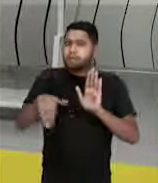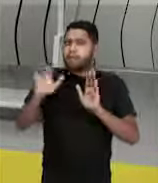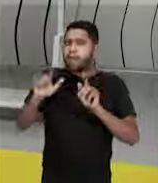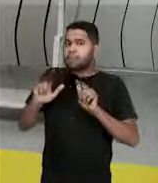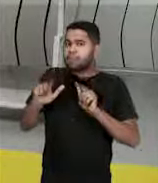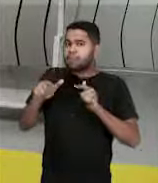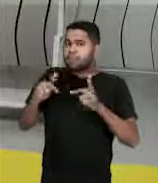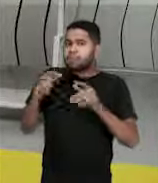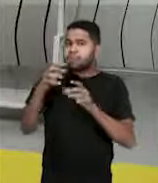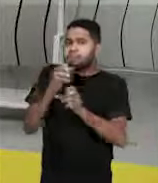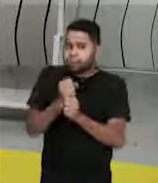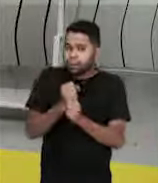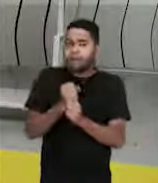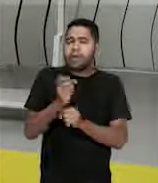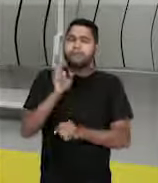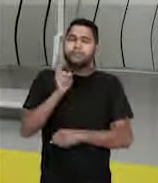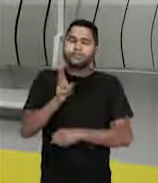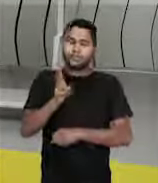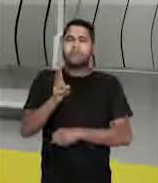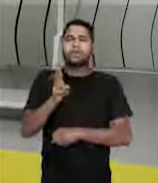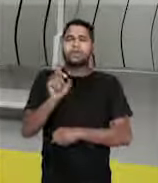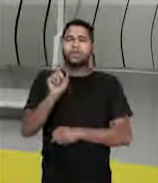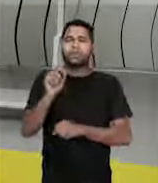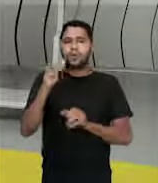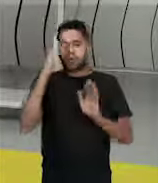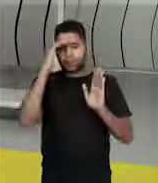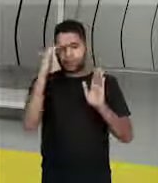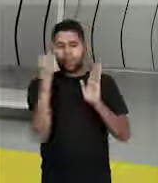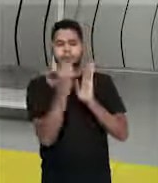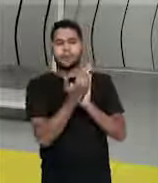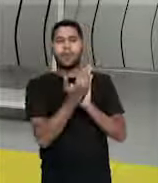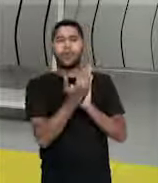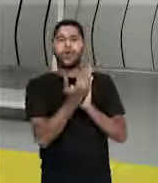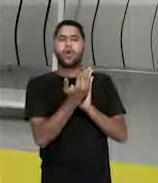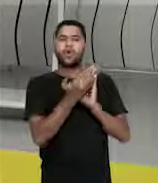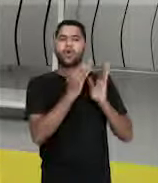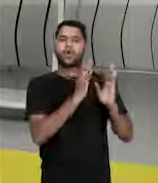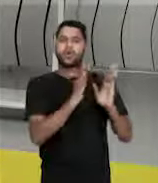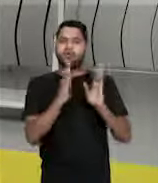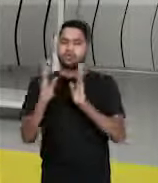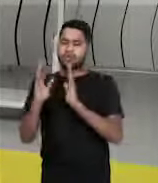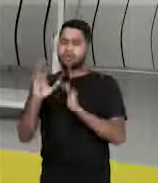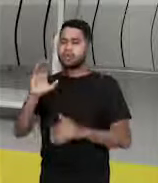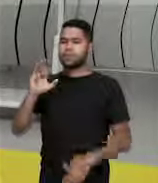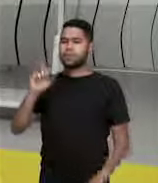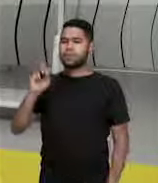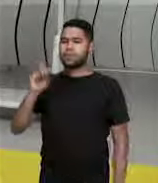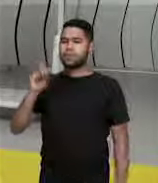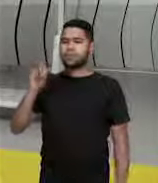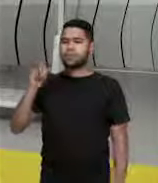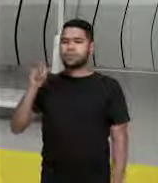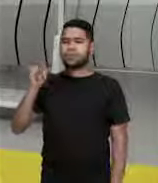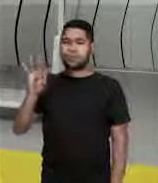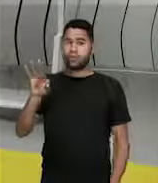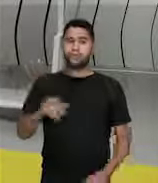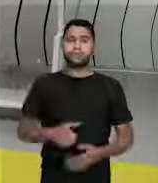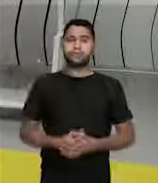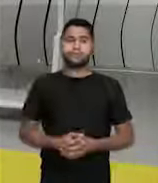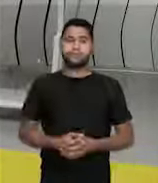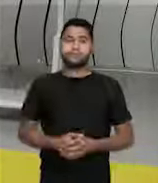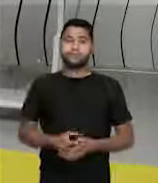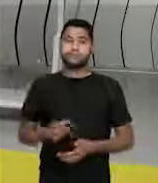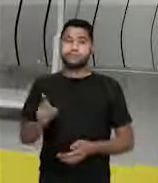ela sempre opera obedecendo o ciclo de Carnot. O rendimento da máquina